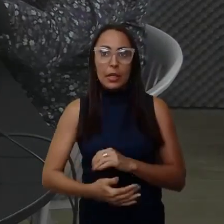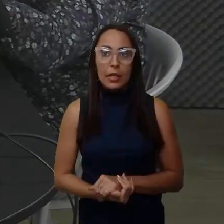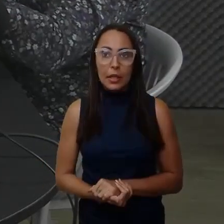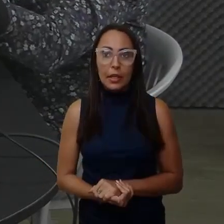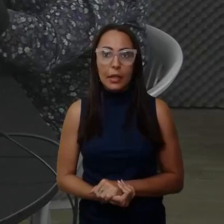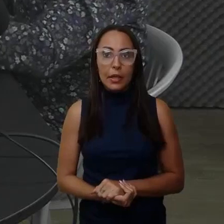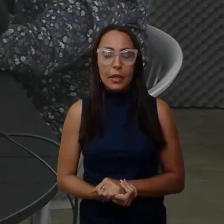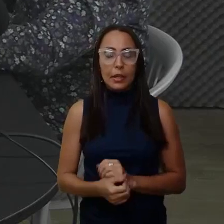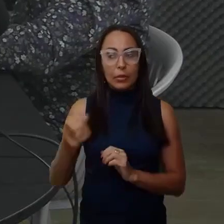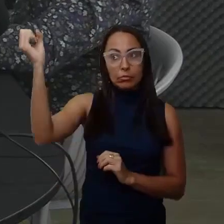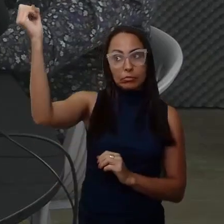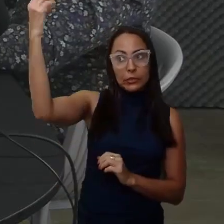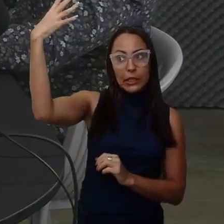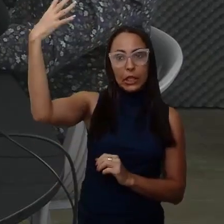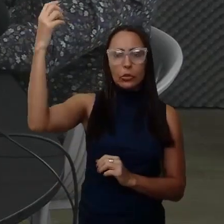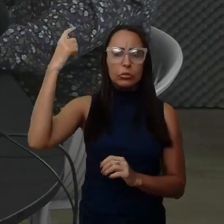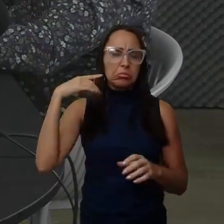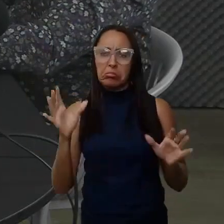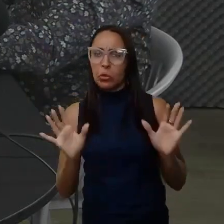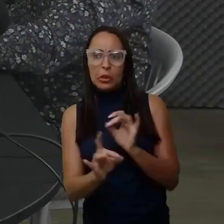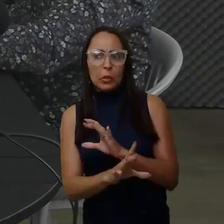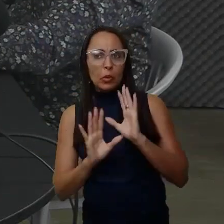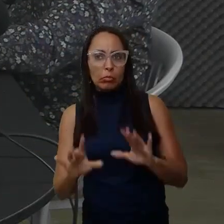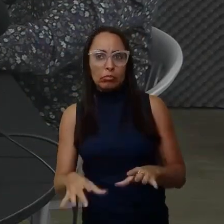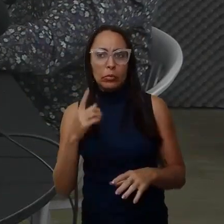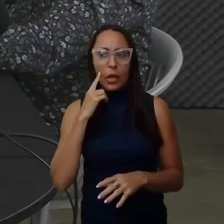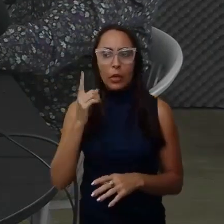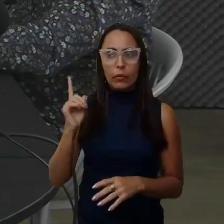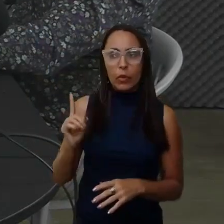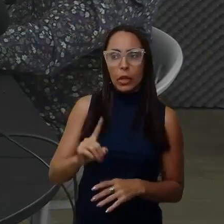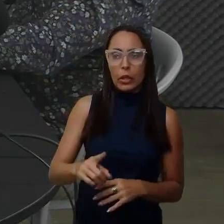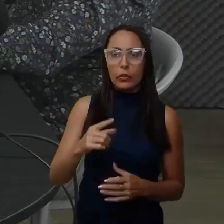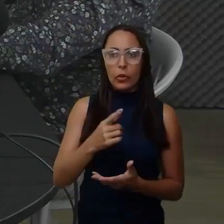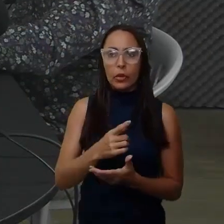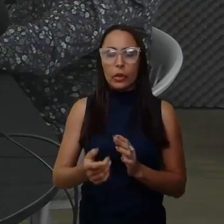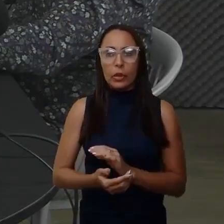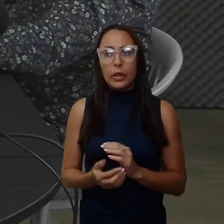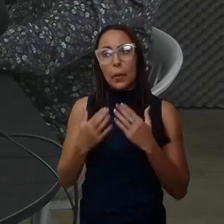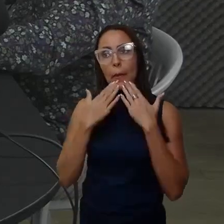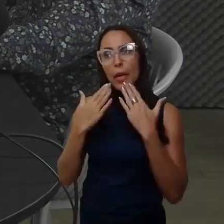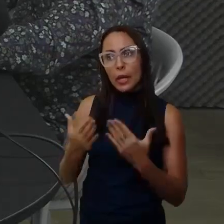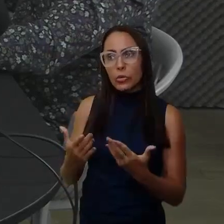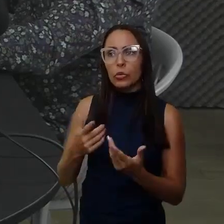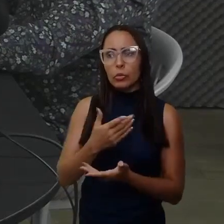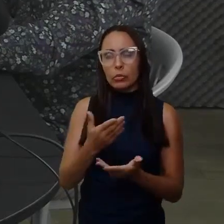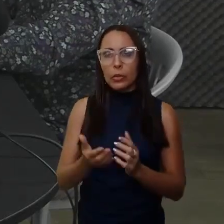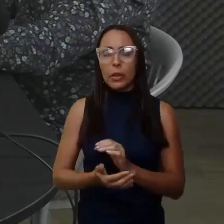luz, né? Acende a luz, corta e pronto. Eu vou lá fora, vou até a gerência e peço. Meu amigo, pelo amor de Deus, bote o